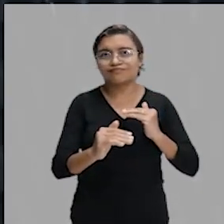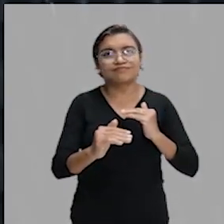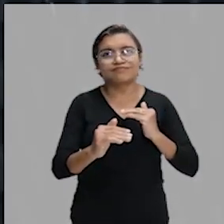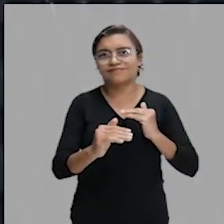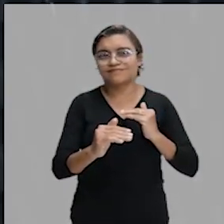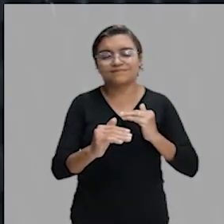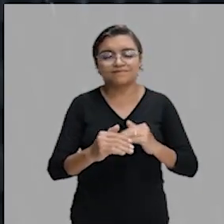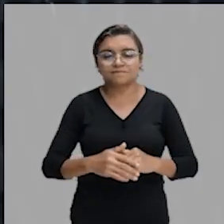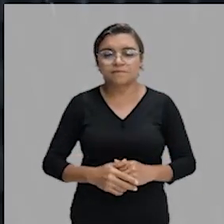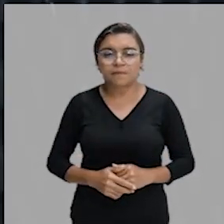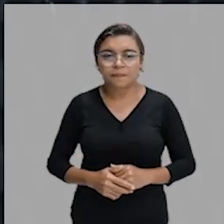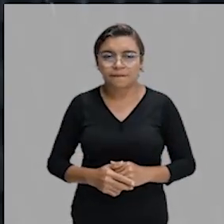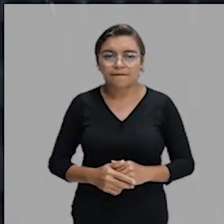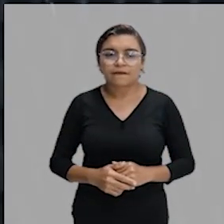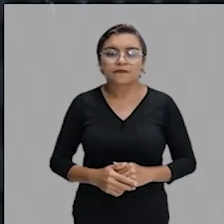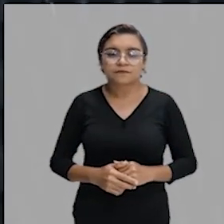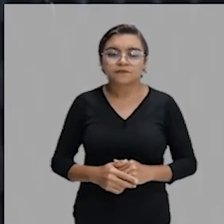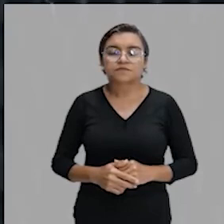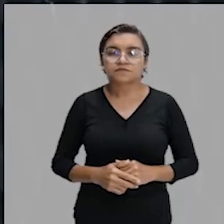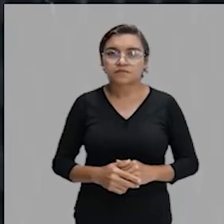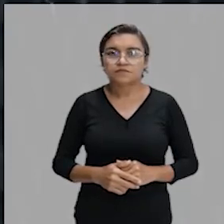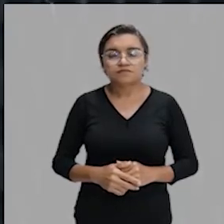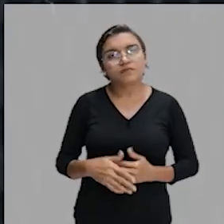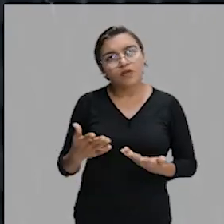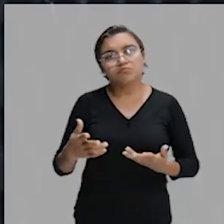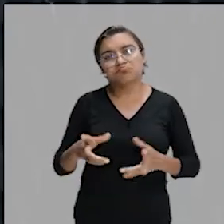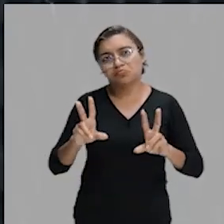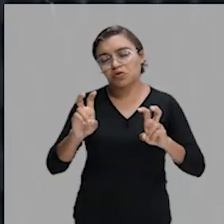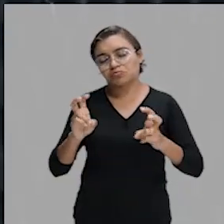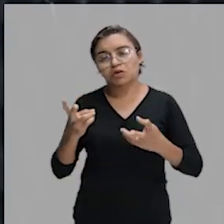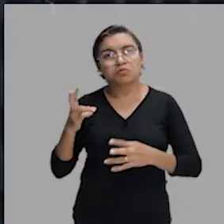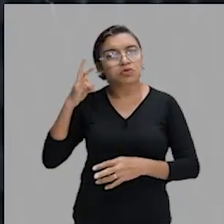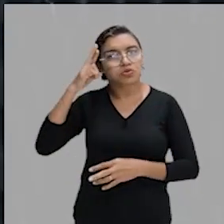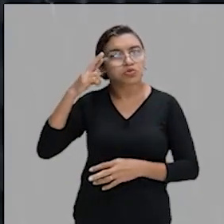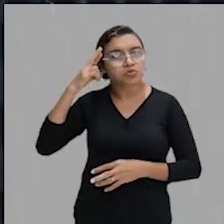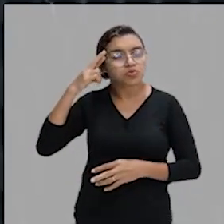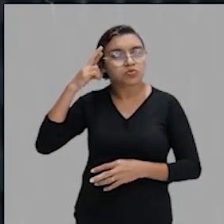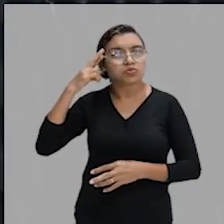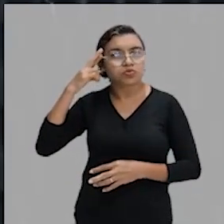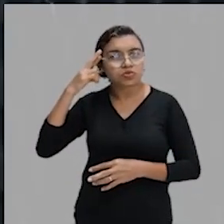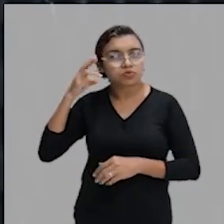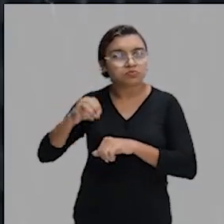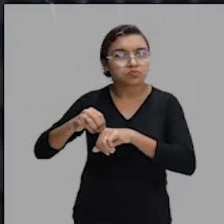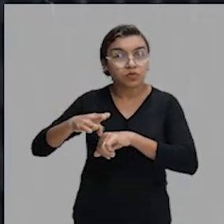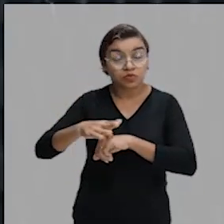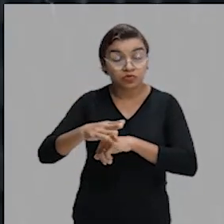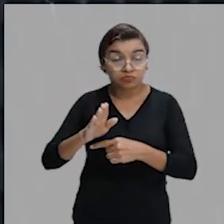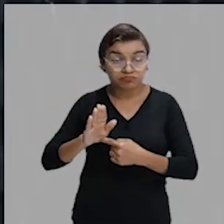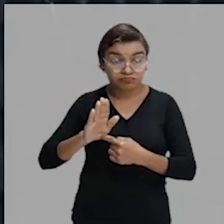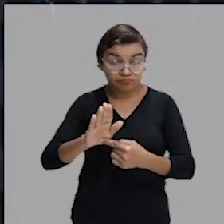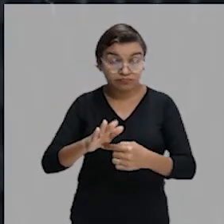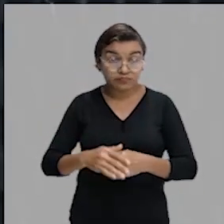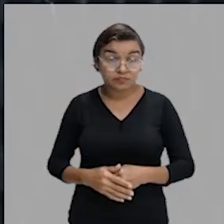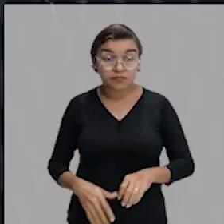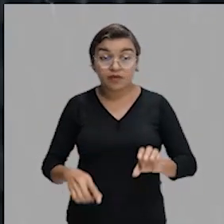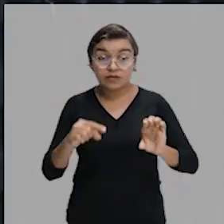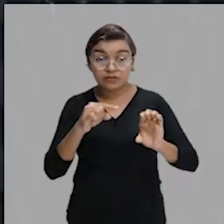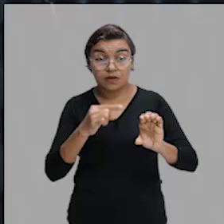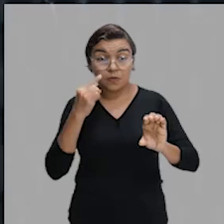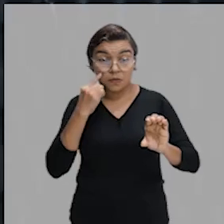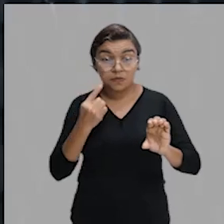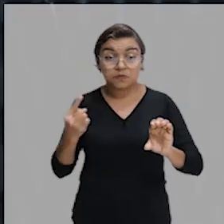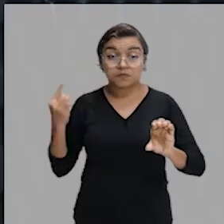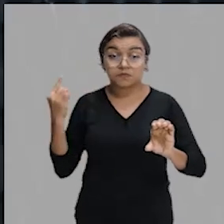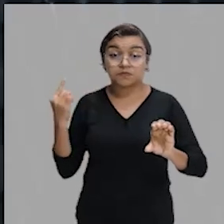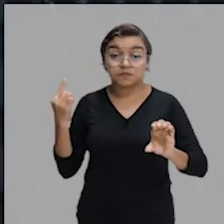acordo, certo? Com o que o silogismo aqui, com o que o raciocínio aqui está trazendo para a gente. Letra C, tudo que é